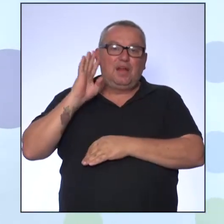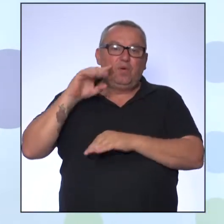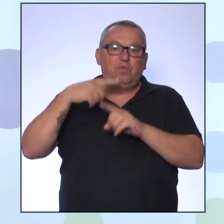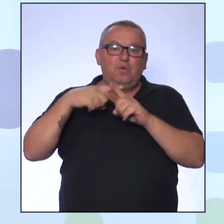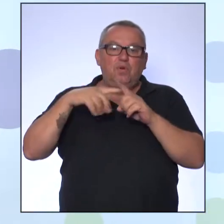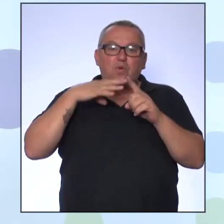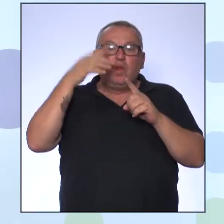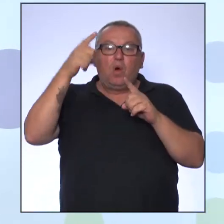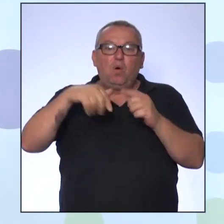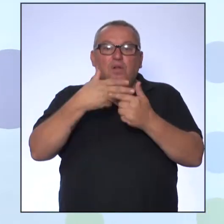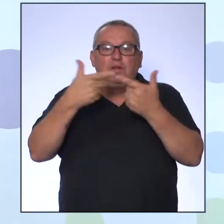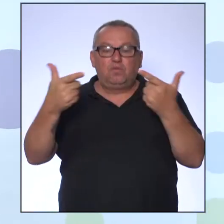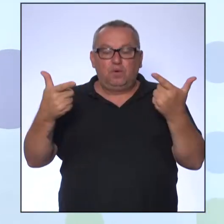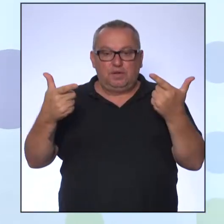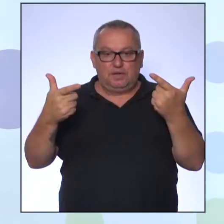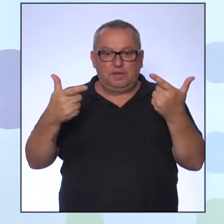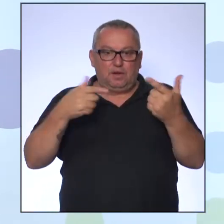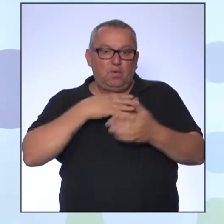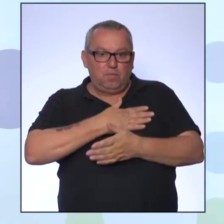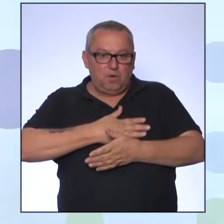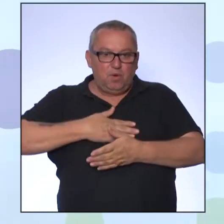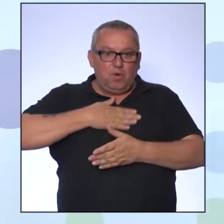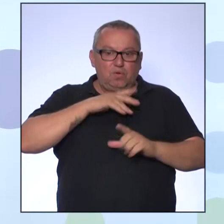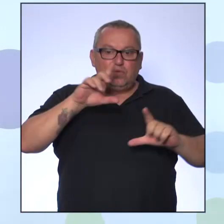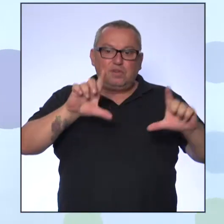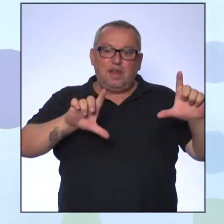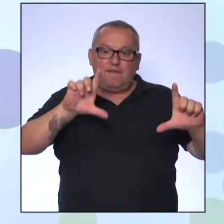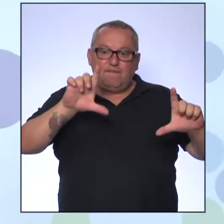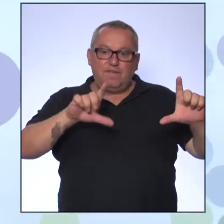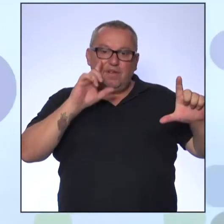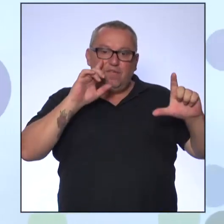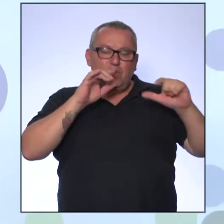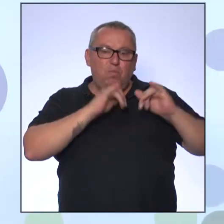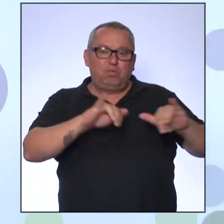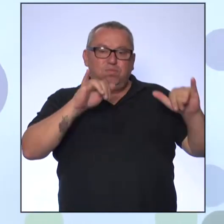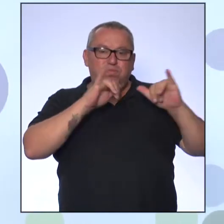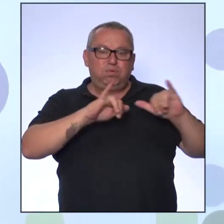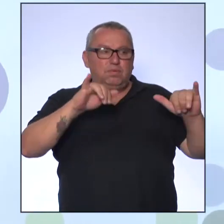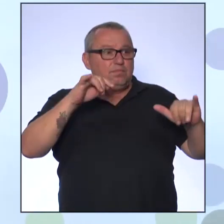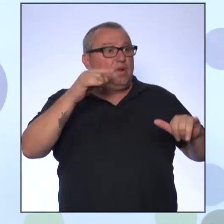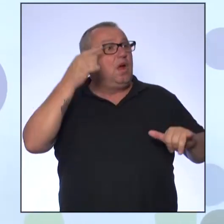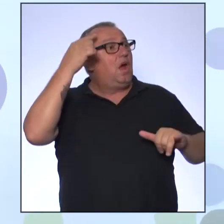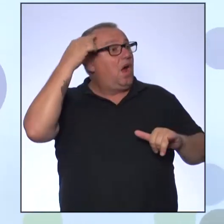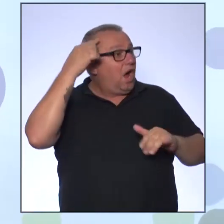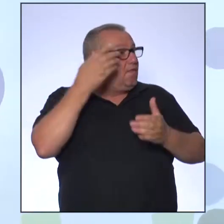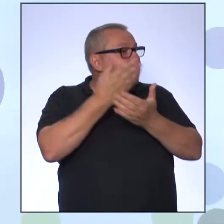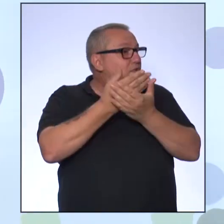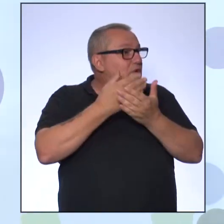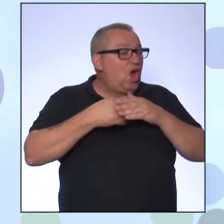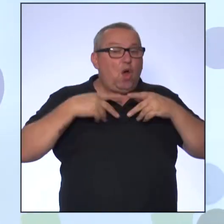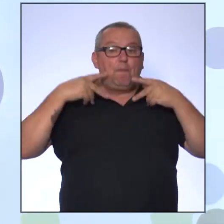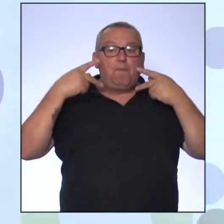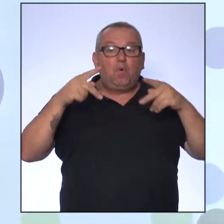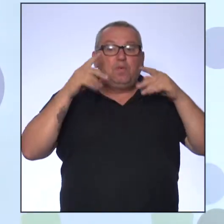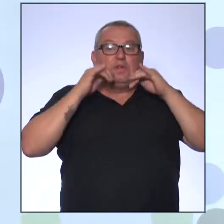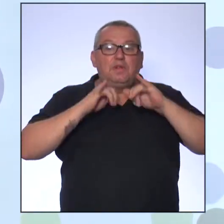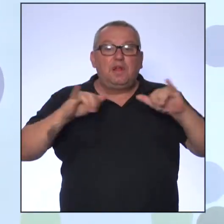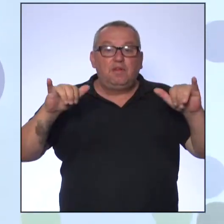conhecer outras coisas. E como eu gosto de TV também, eu via muita propaganda, cheguei até a pensar em fazer publicidade e